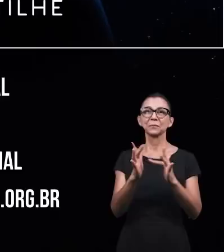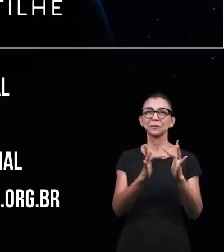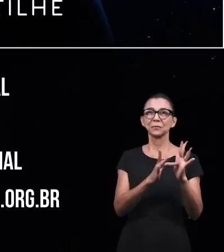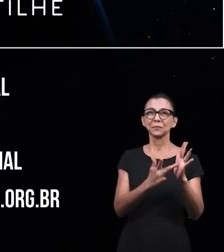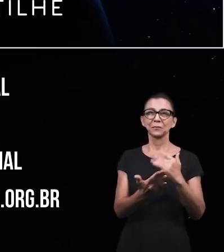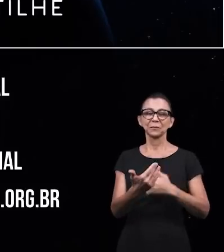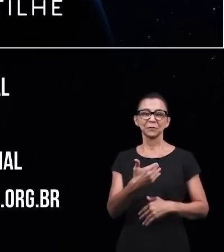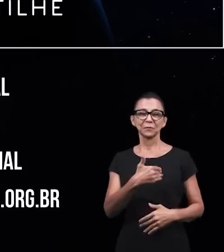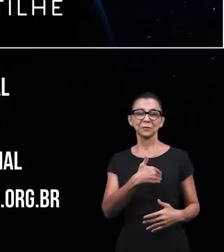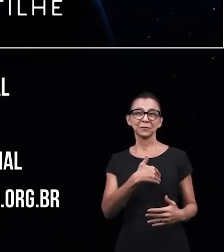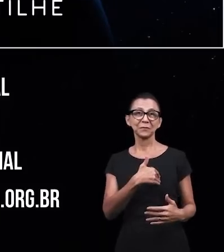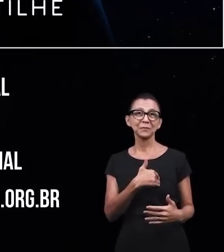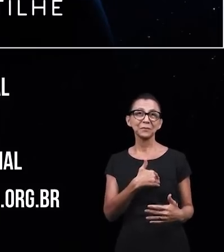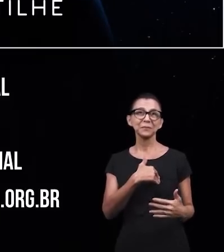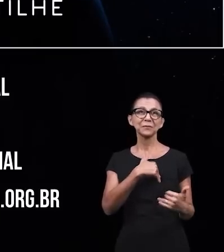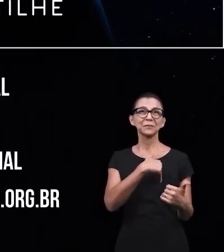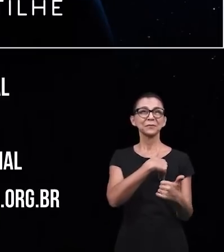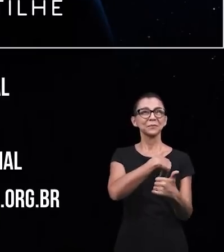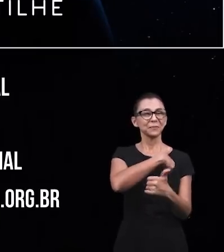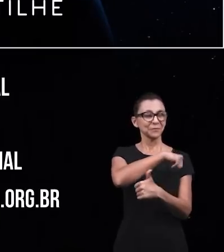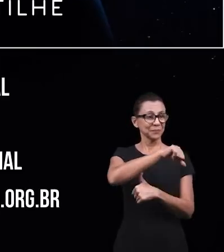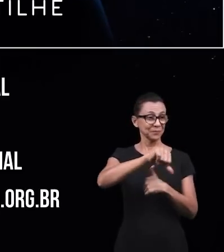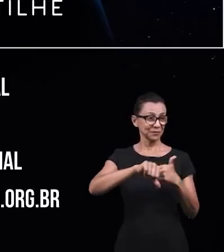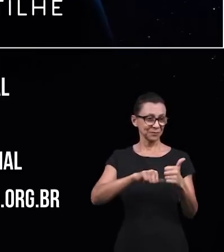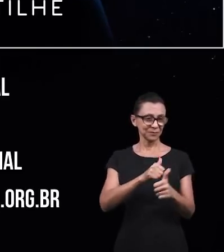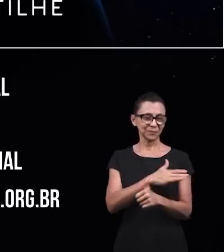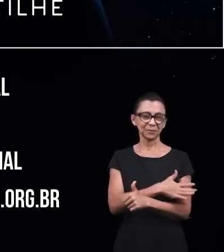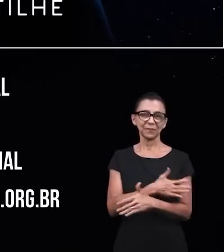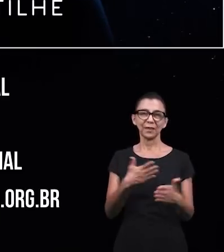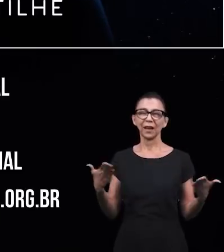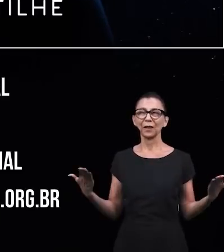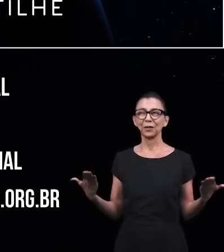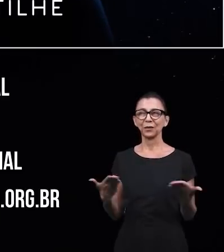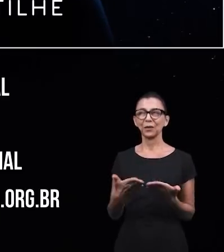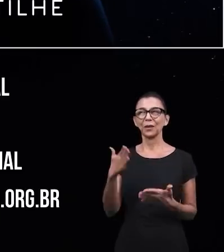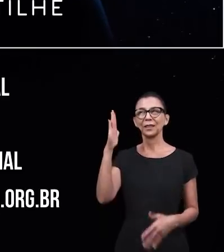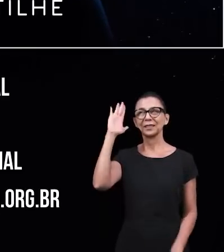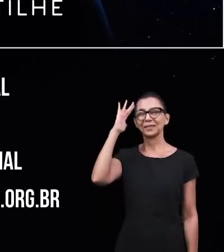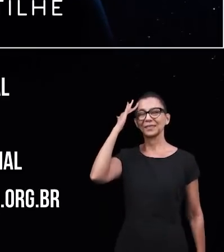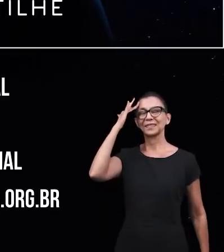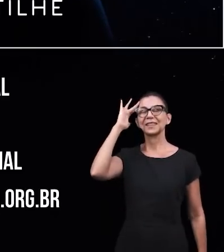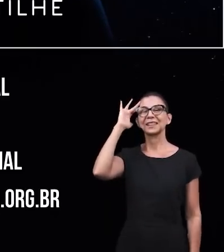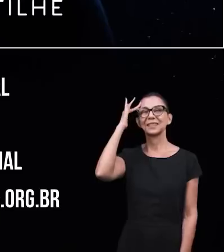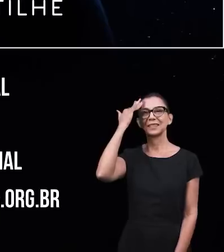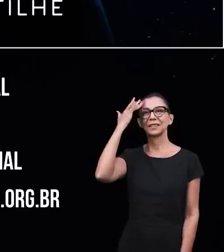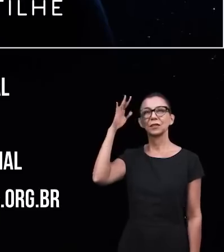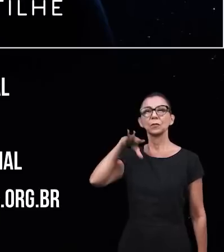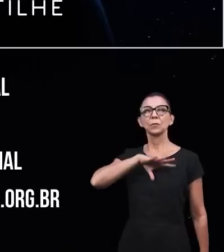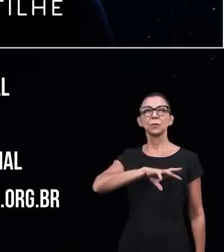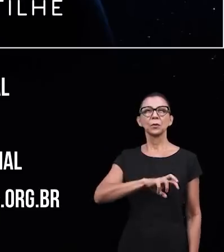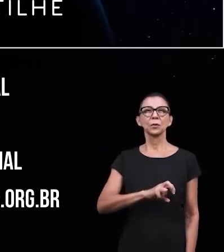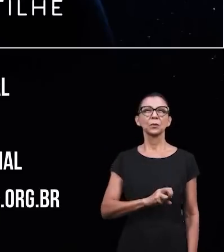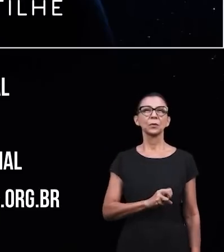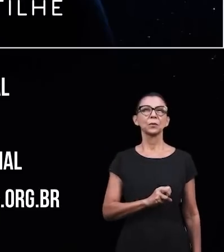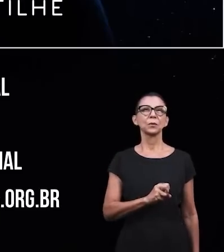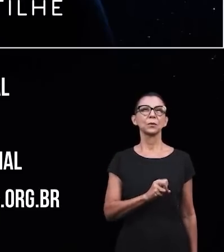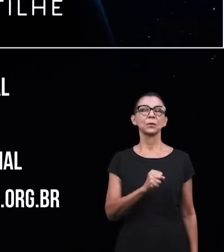Jesus. Nasci de novo para entender o amor